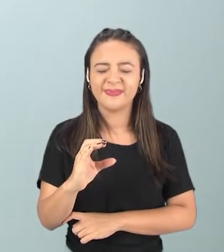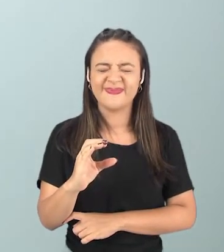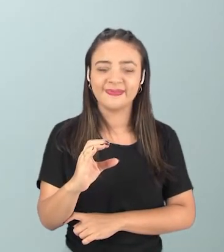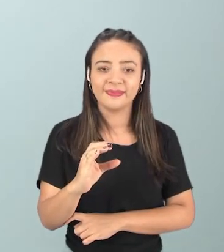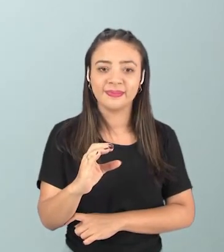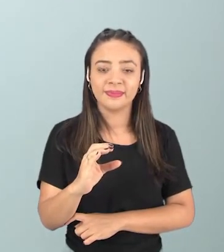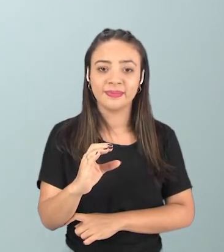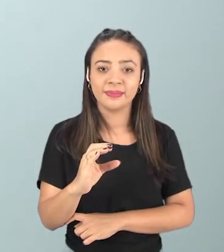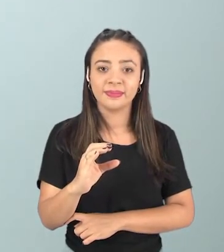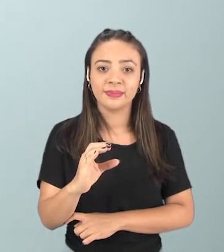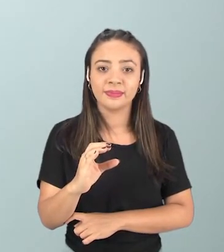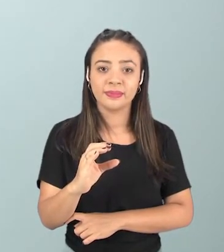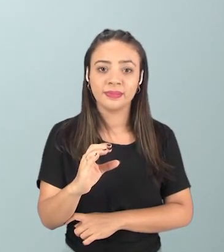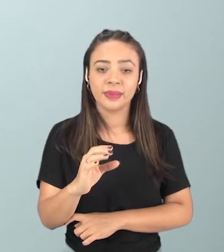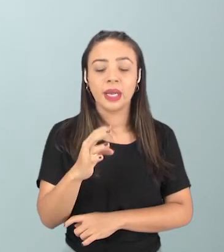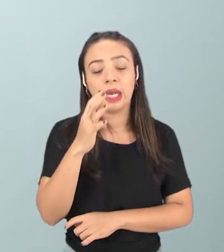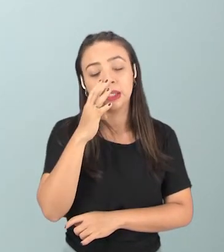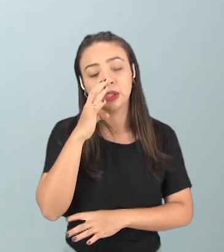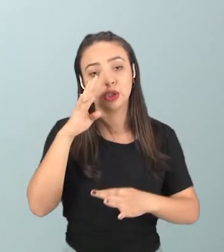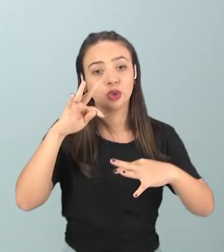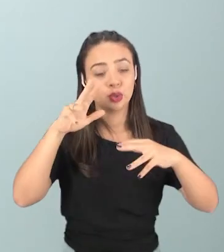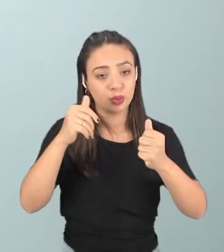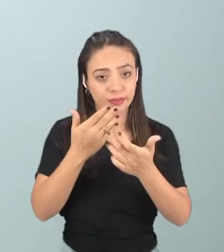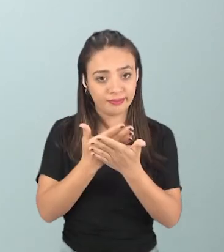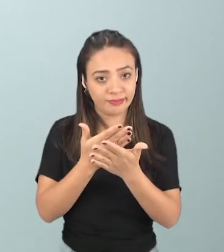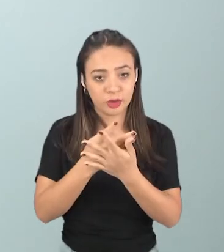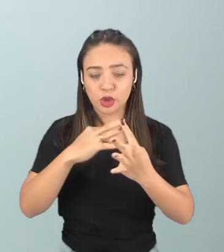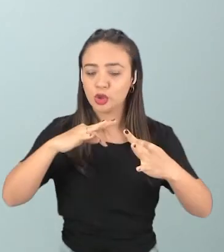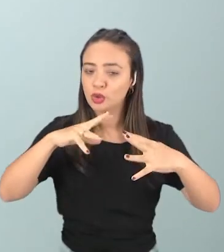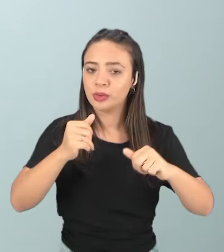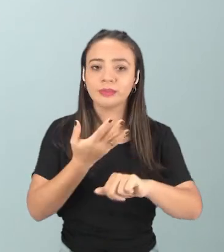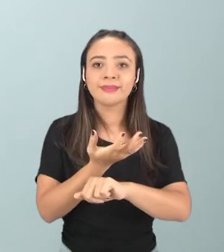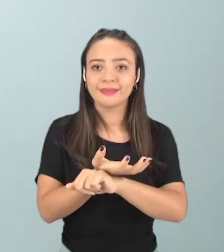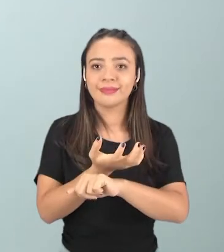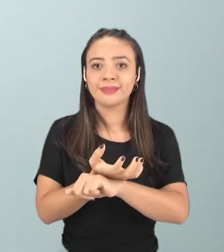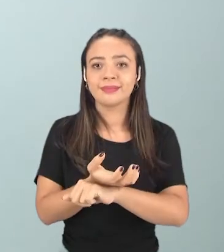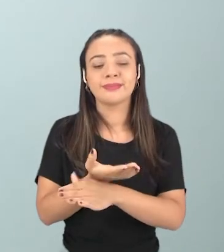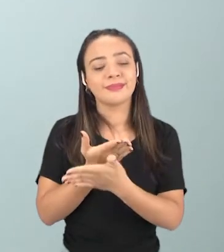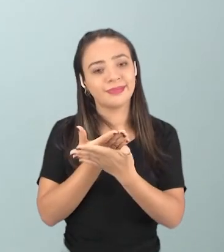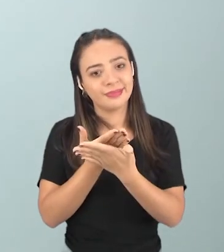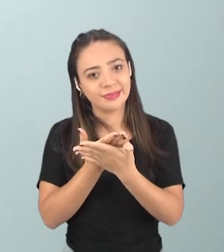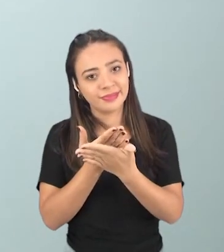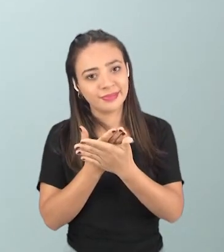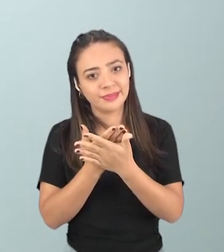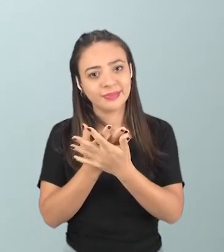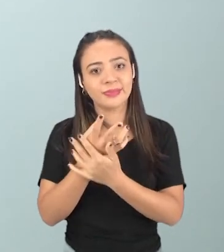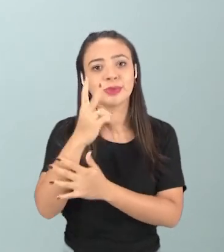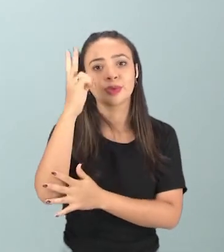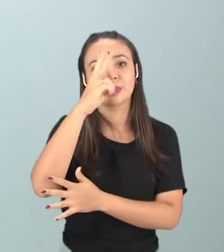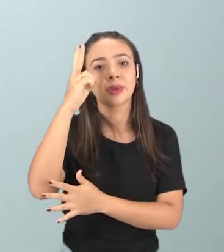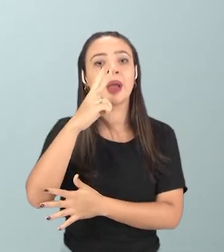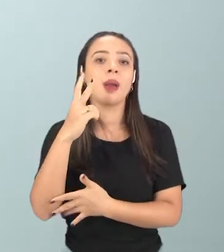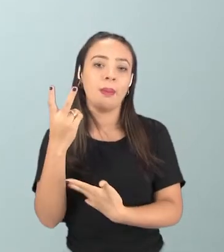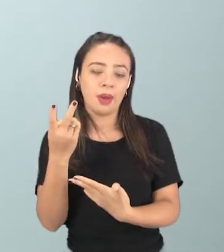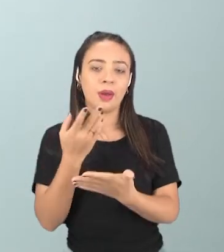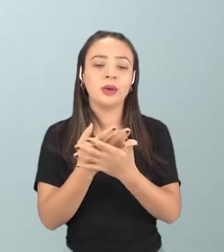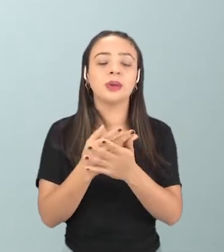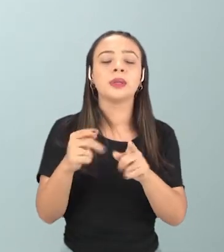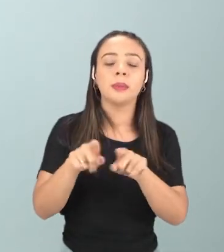plataforma, ver todas as aulas de todas as matérias que vocês precisam, estudar, revisar o conteúdo e fazer as